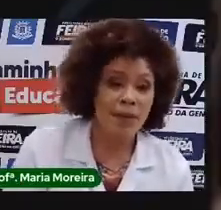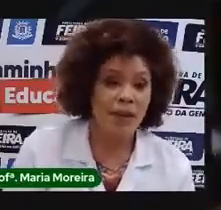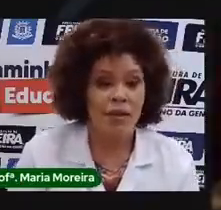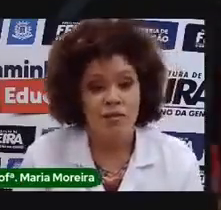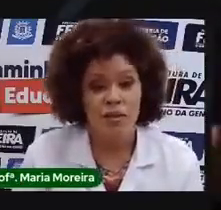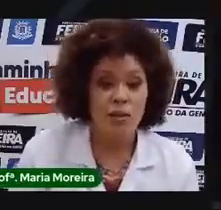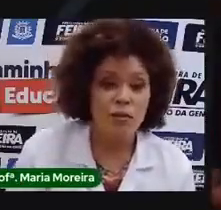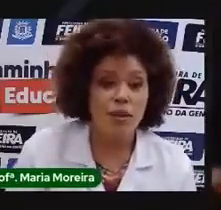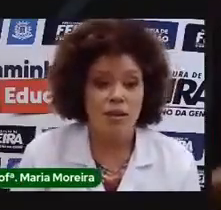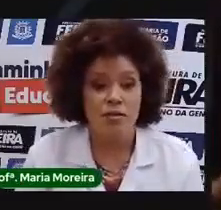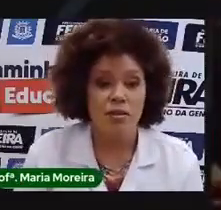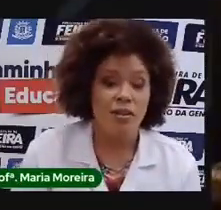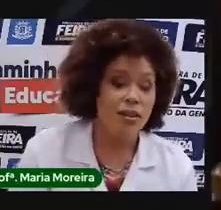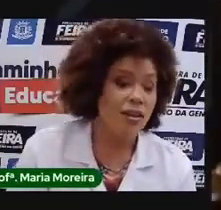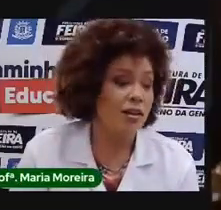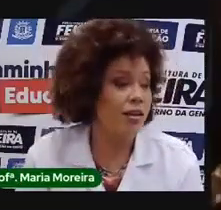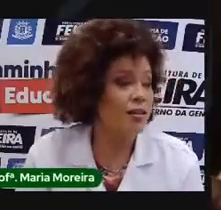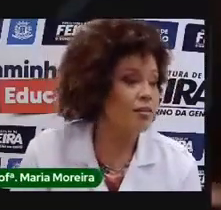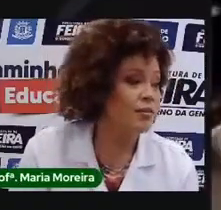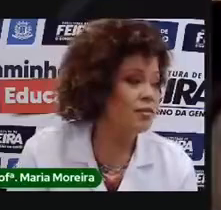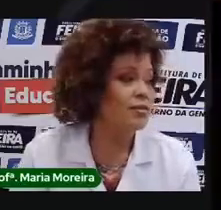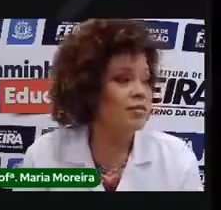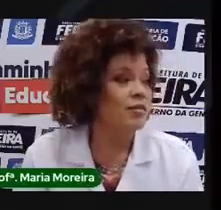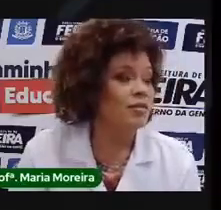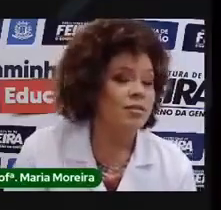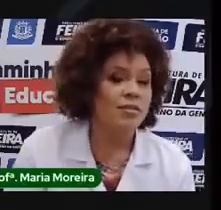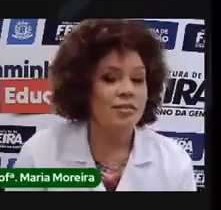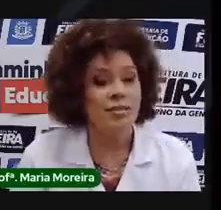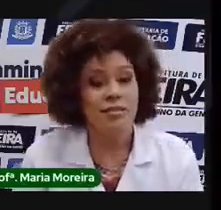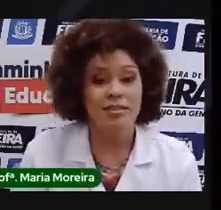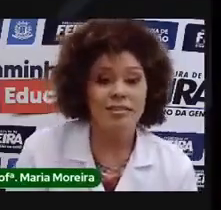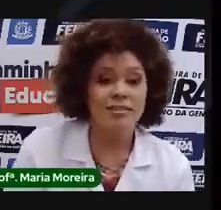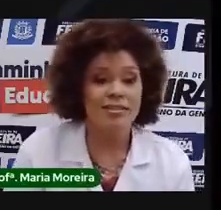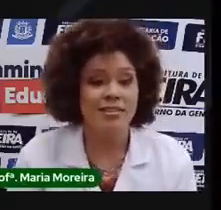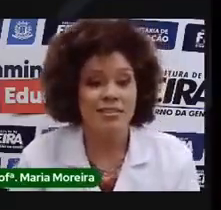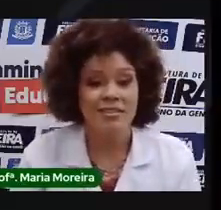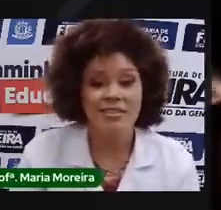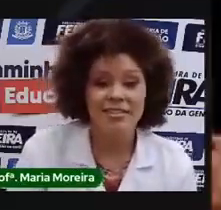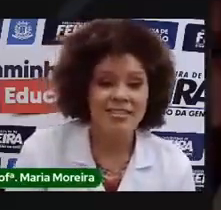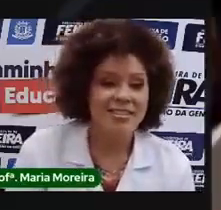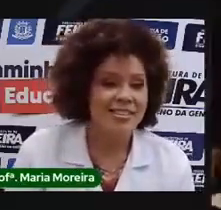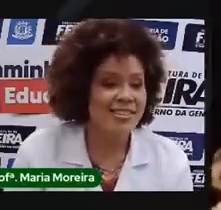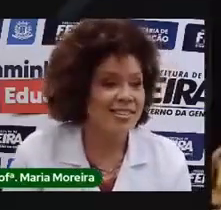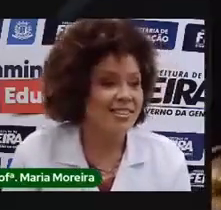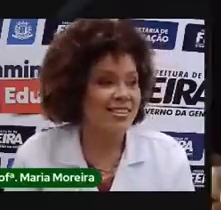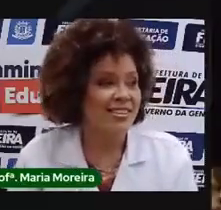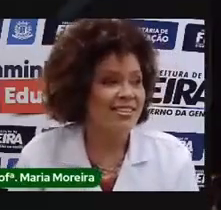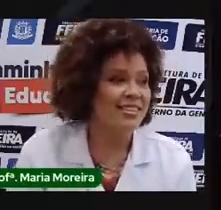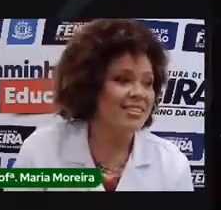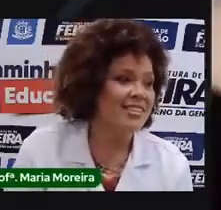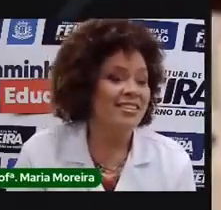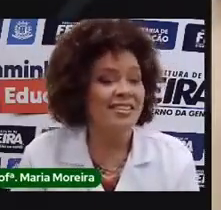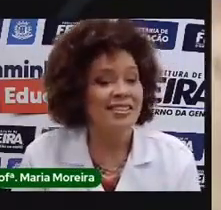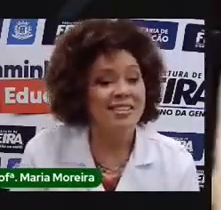Feira, feira, minha feira, beijando na feira, tá beijando